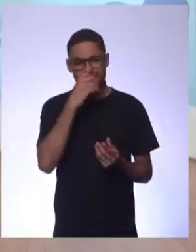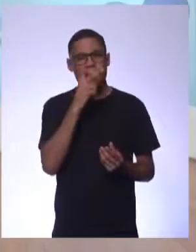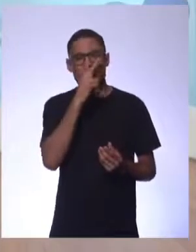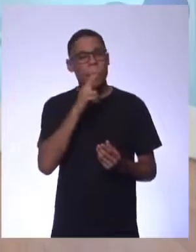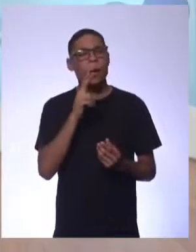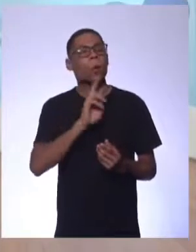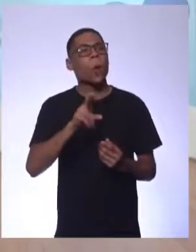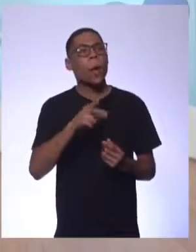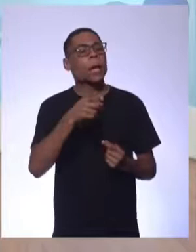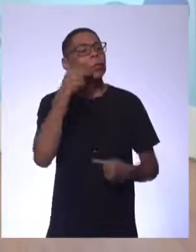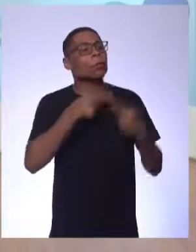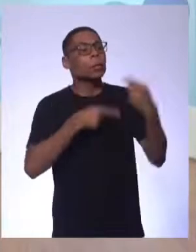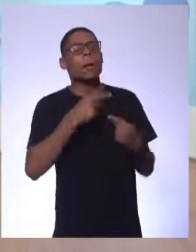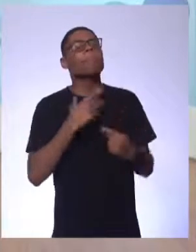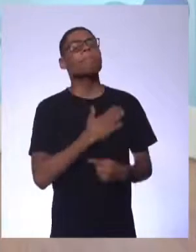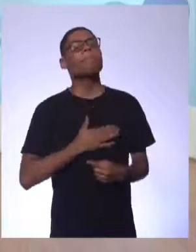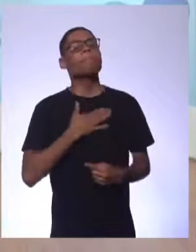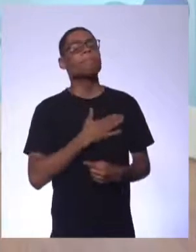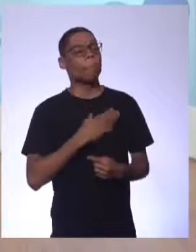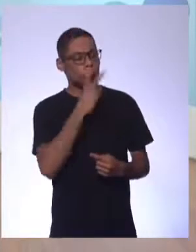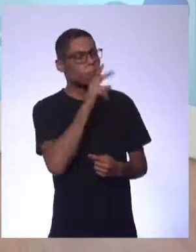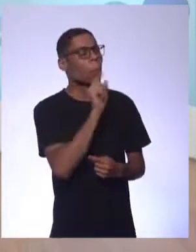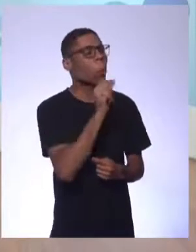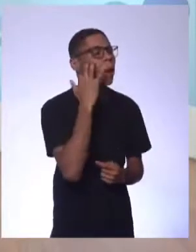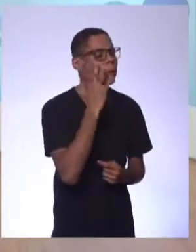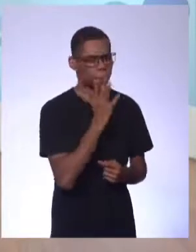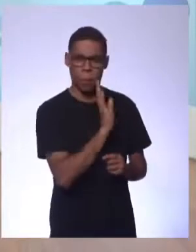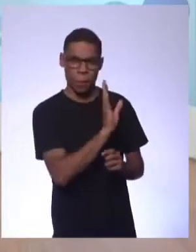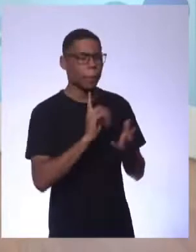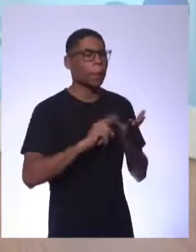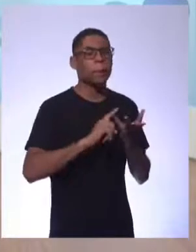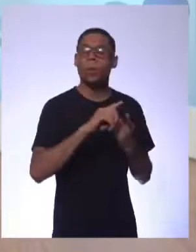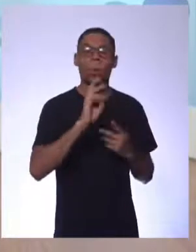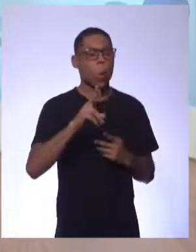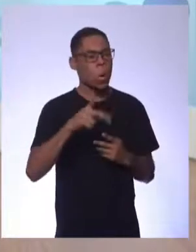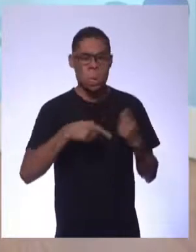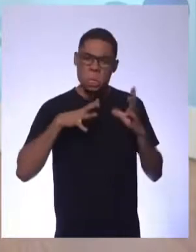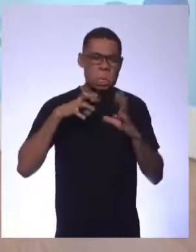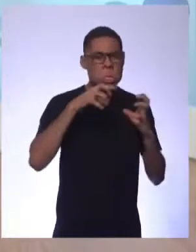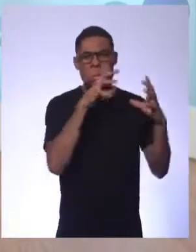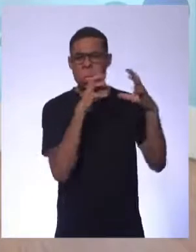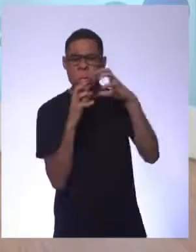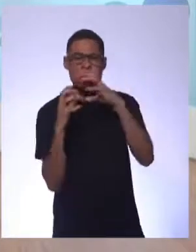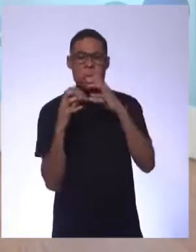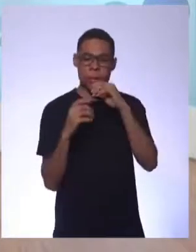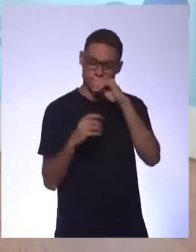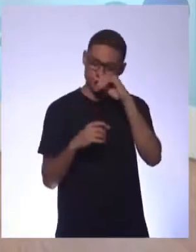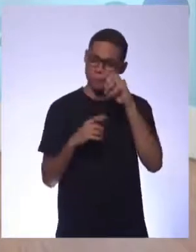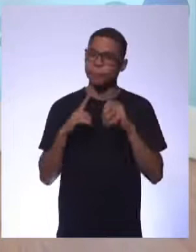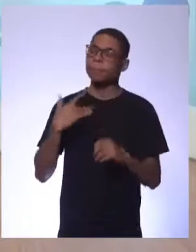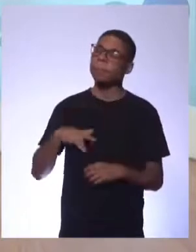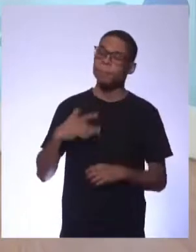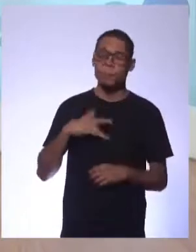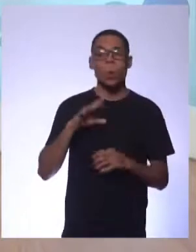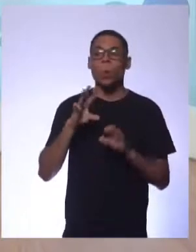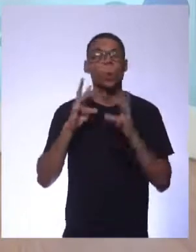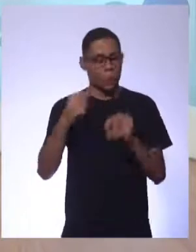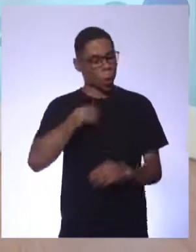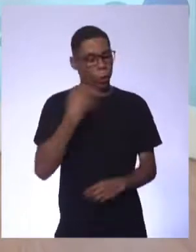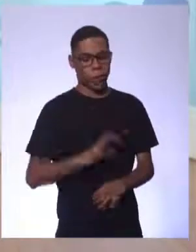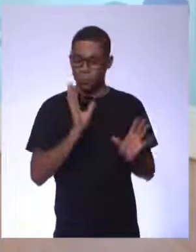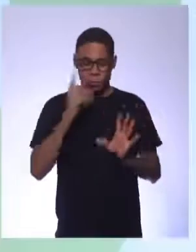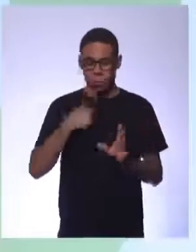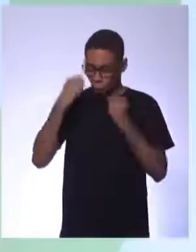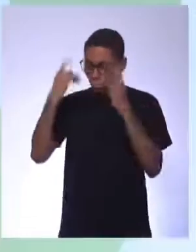de discussão, né? Que dá para debater. Não. Ou seja, a internet, as redes sociais, elas é uma pena. Todo mundo tem razão, todo mundo está certo.